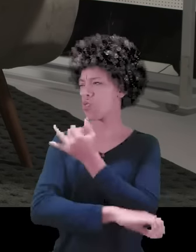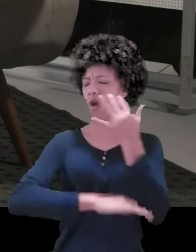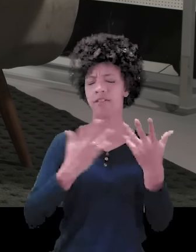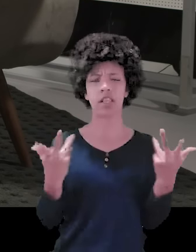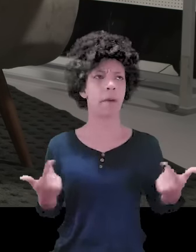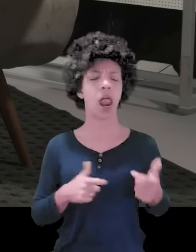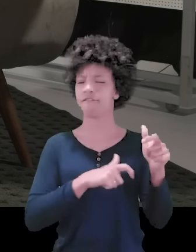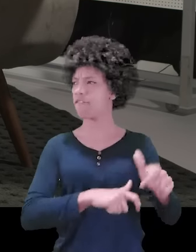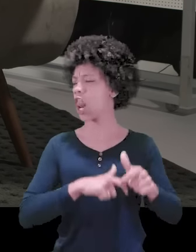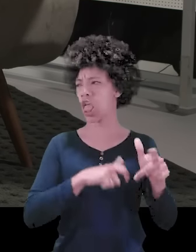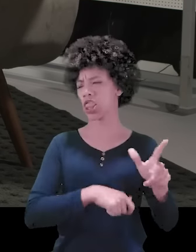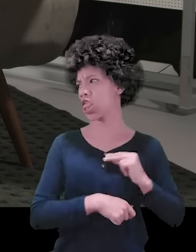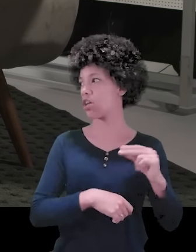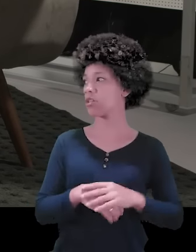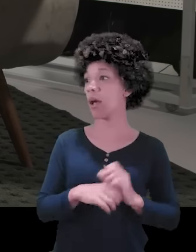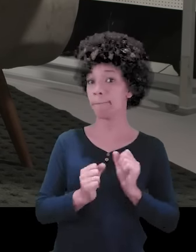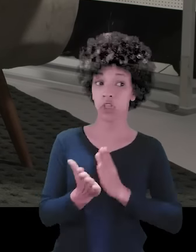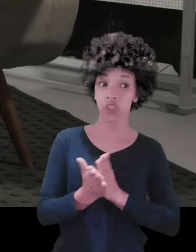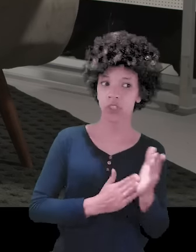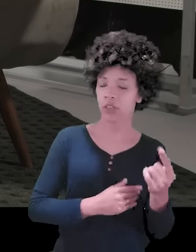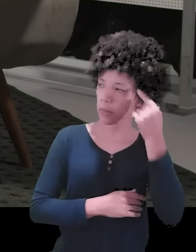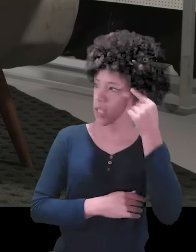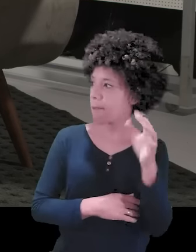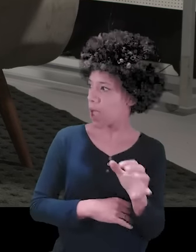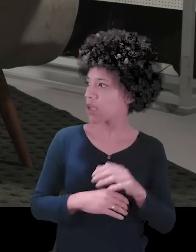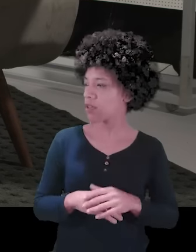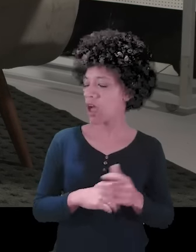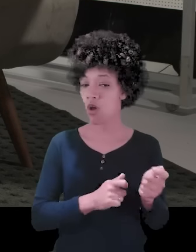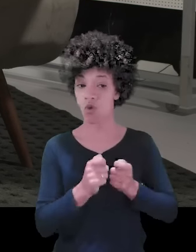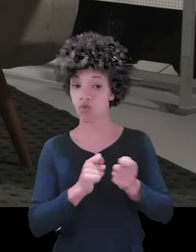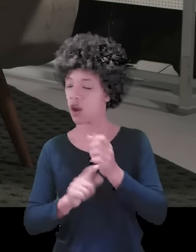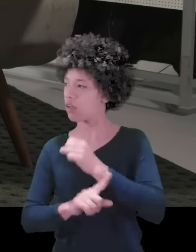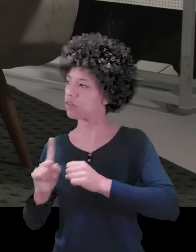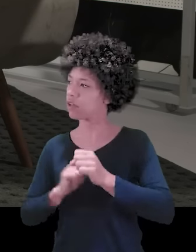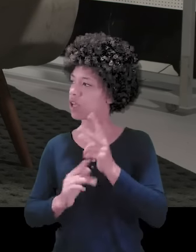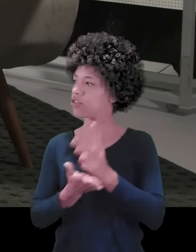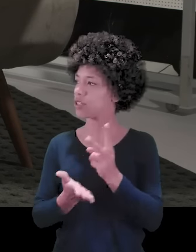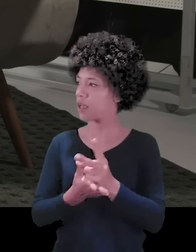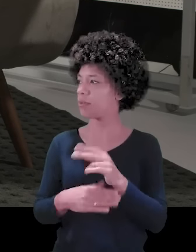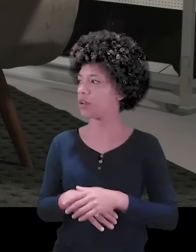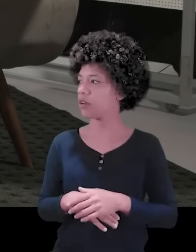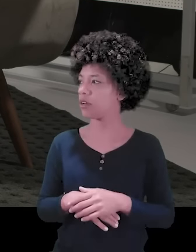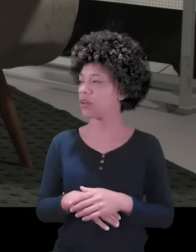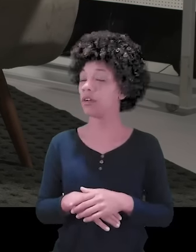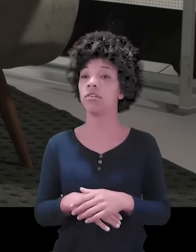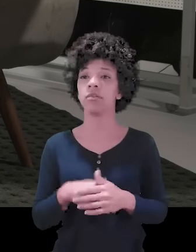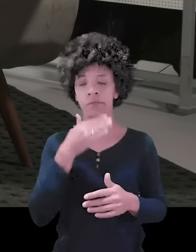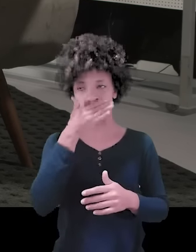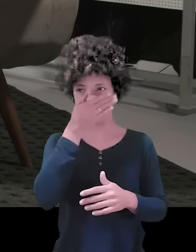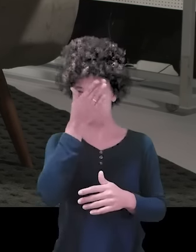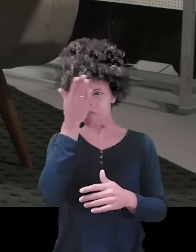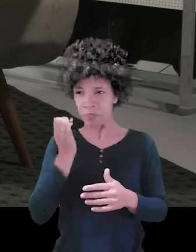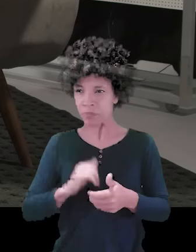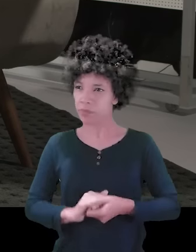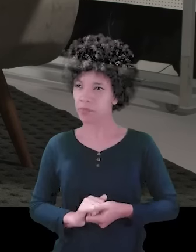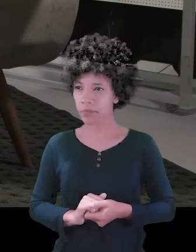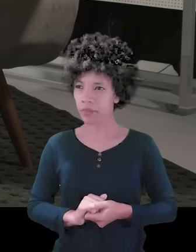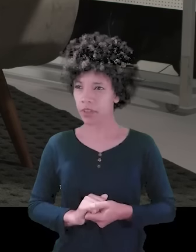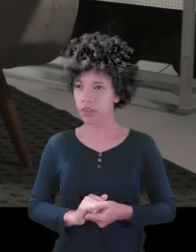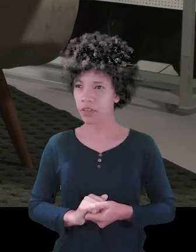fazenda maravilhosa você pode ir para esse lugar né Você pode ficar manipulando a sociedade o tempo todo ela nem sabe né ela para